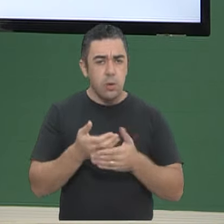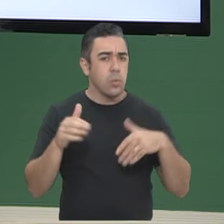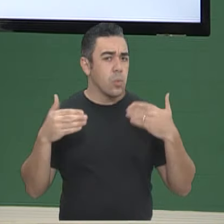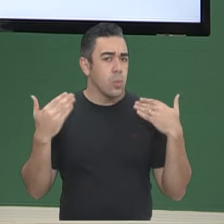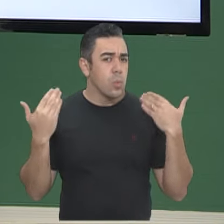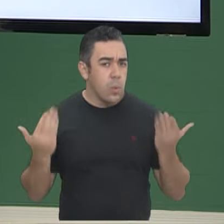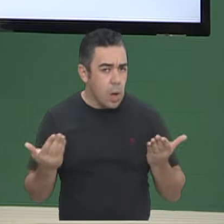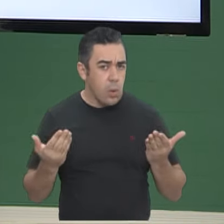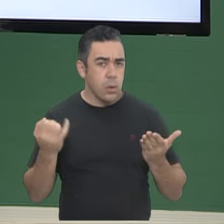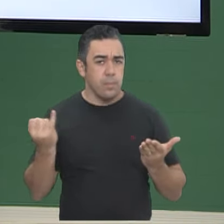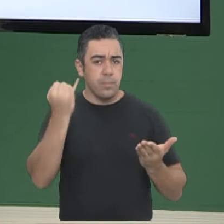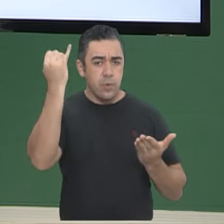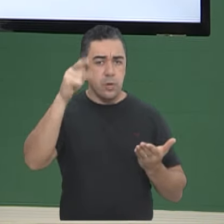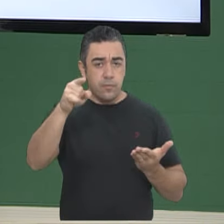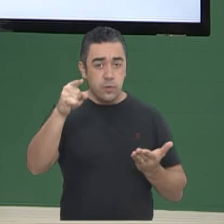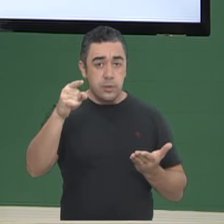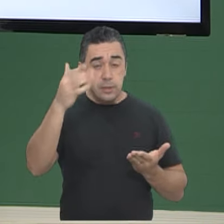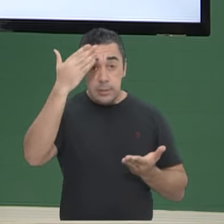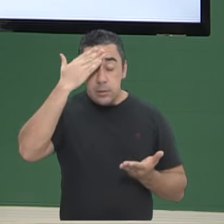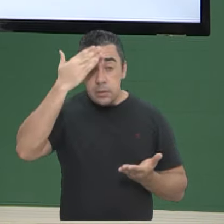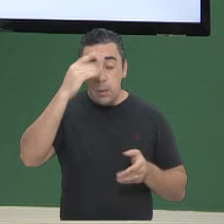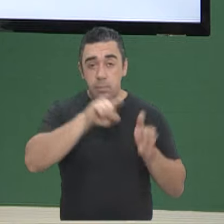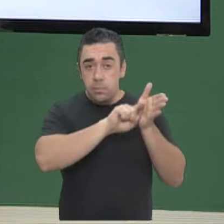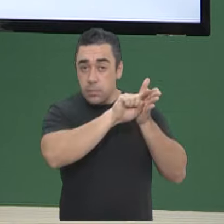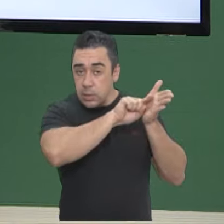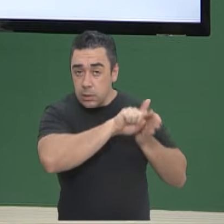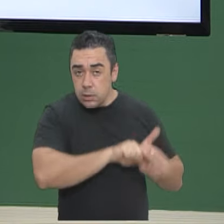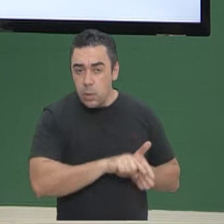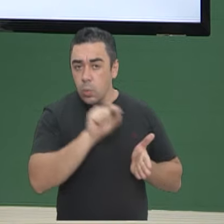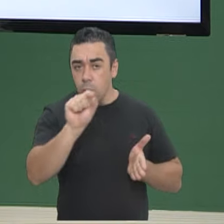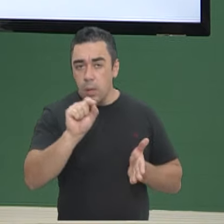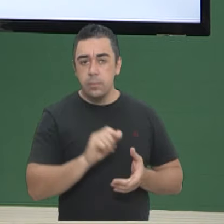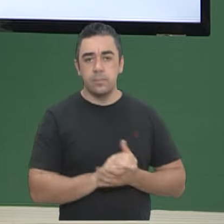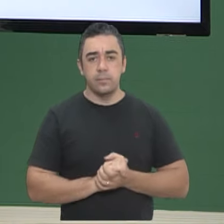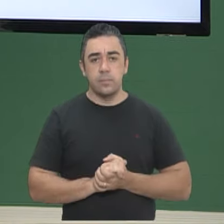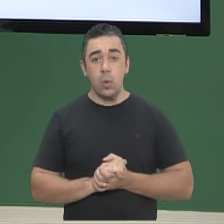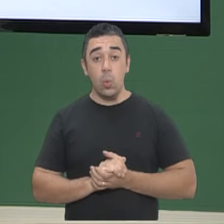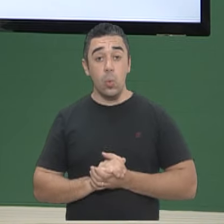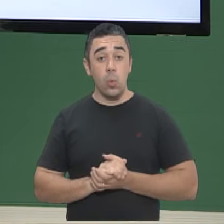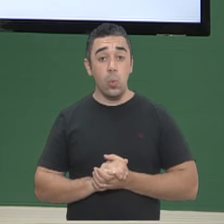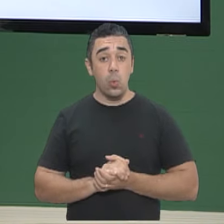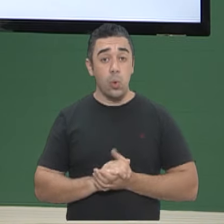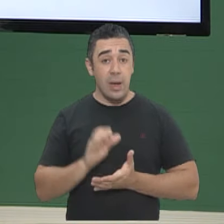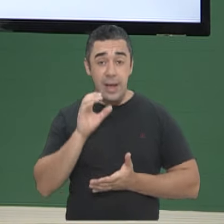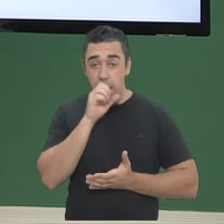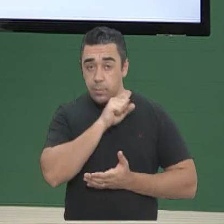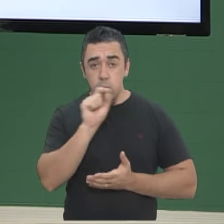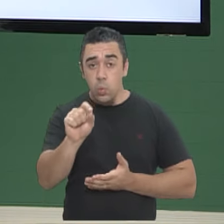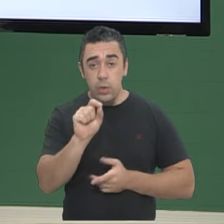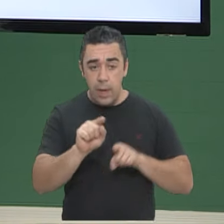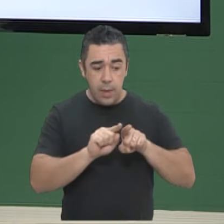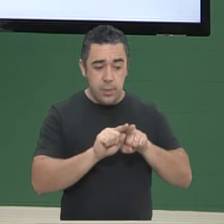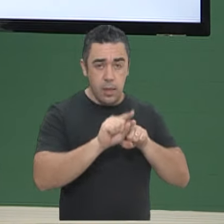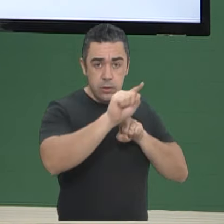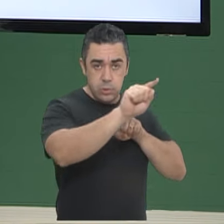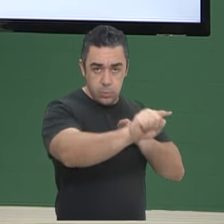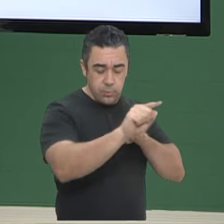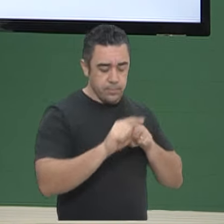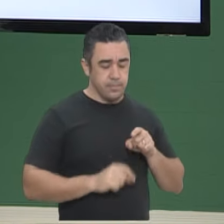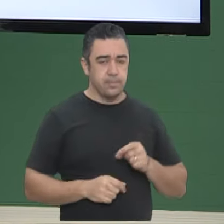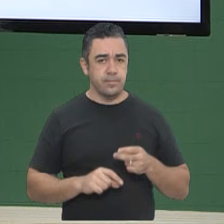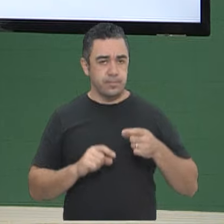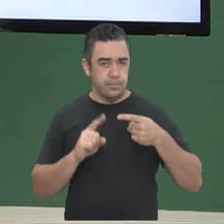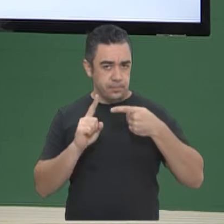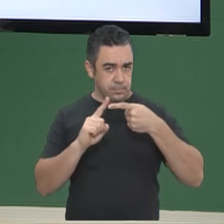são esses pontos importantes que eu quero que vocês pesquisem? Vocês vão pesquisar de maneira breve o que é o atletismo,